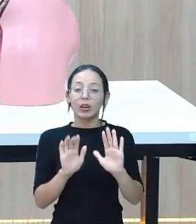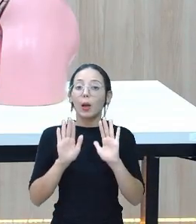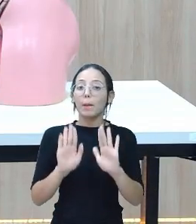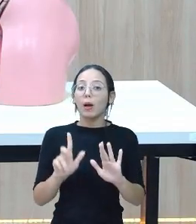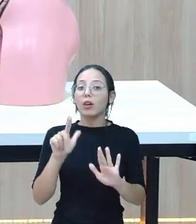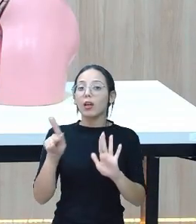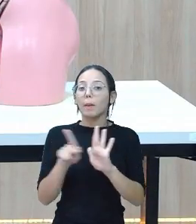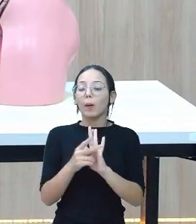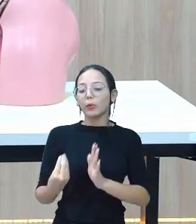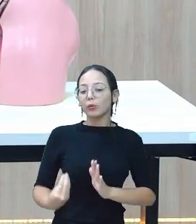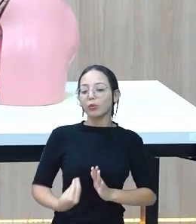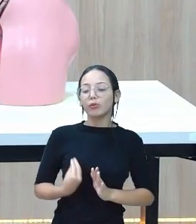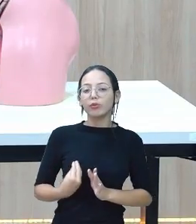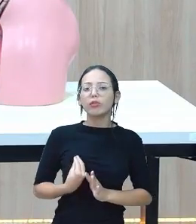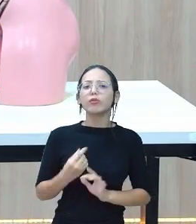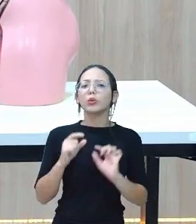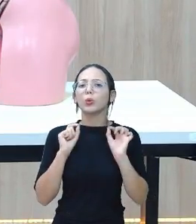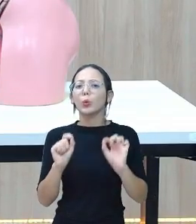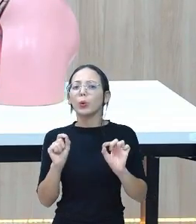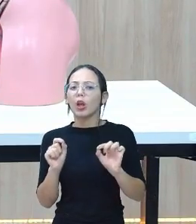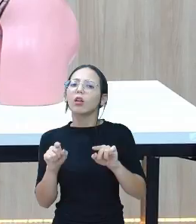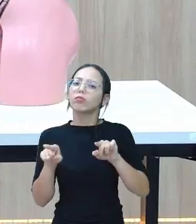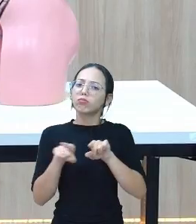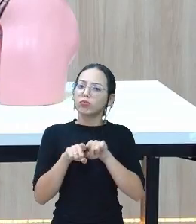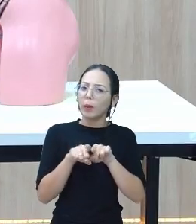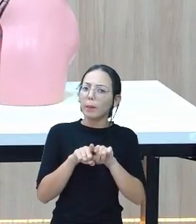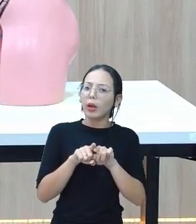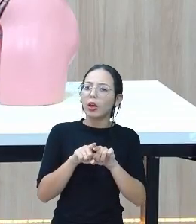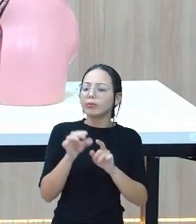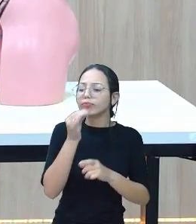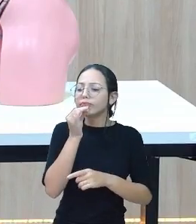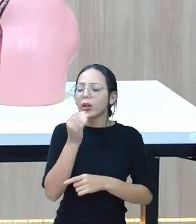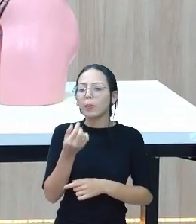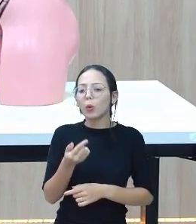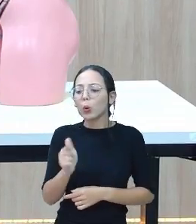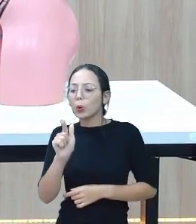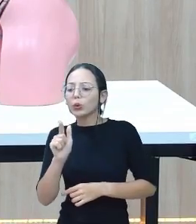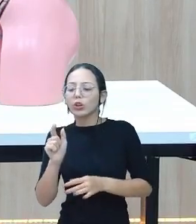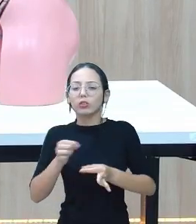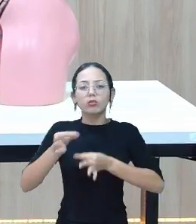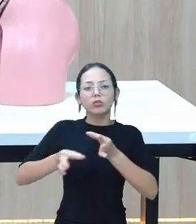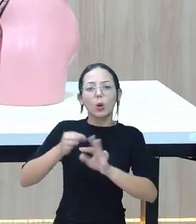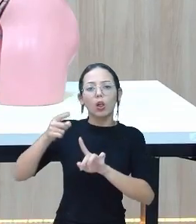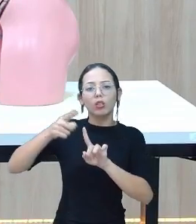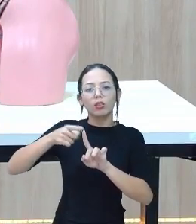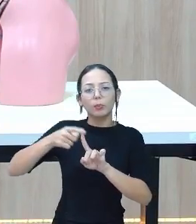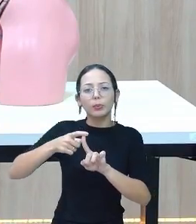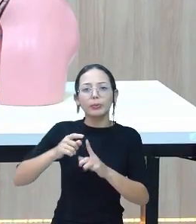que elas sobrevivem bem, como também com as outras células.